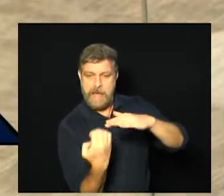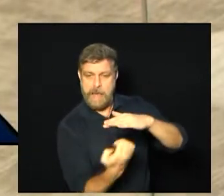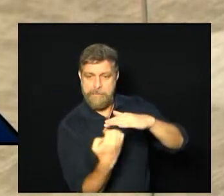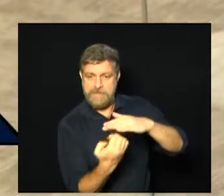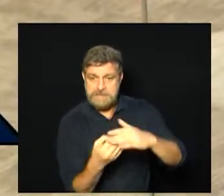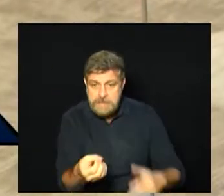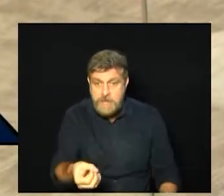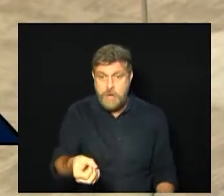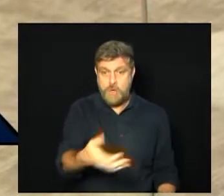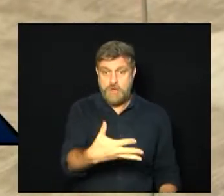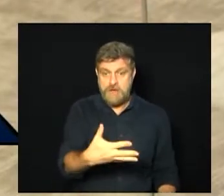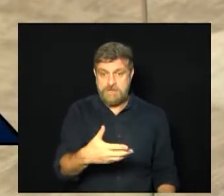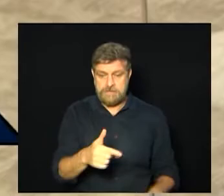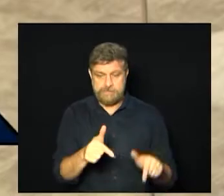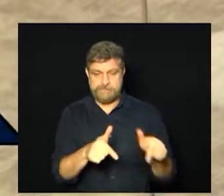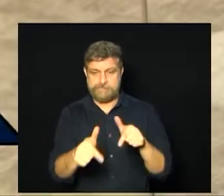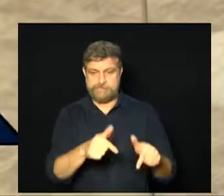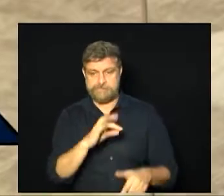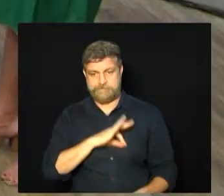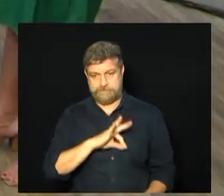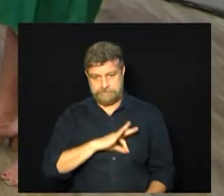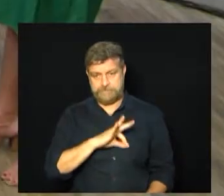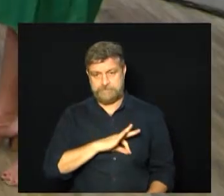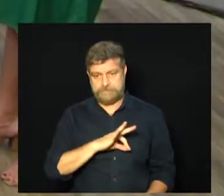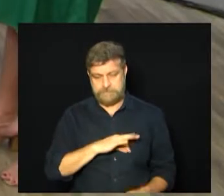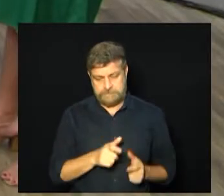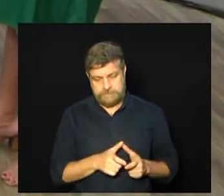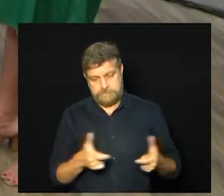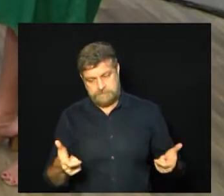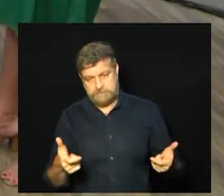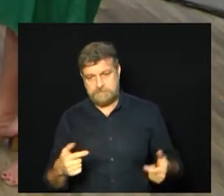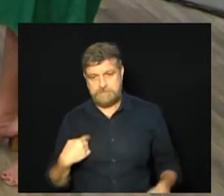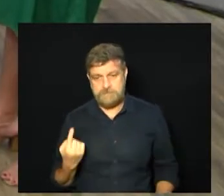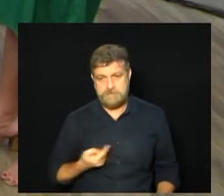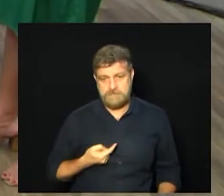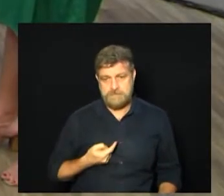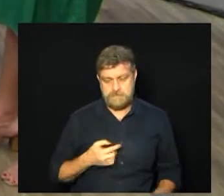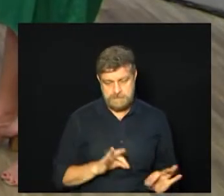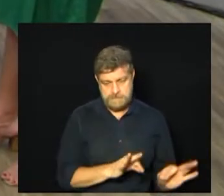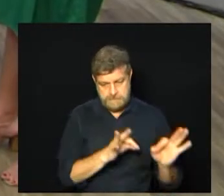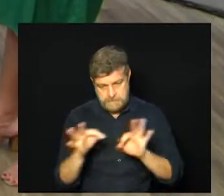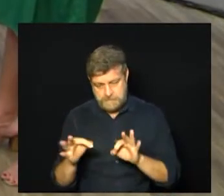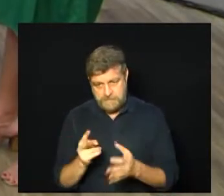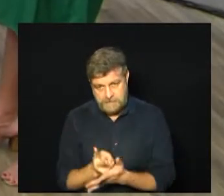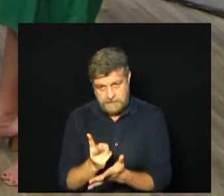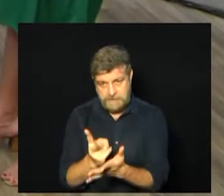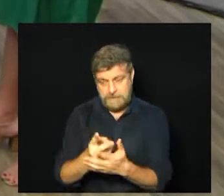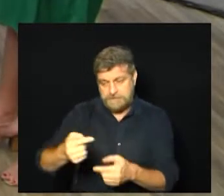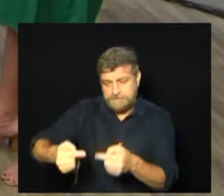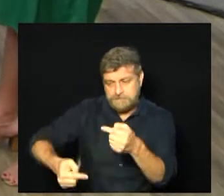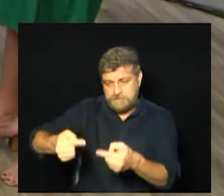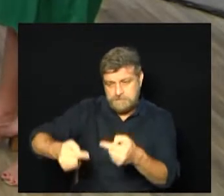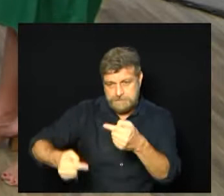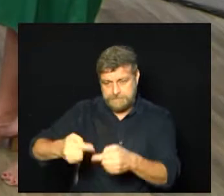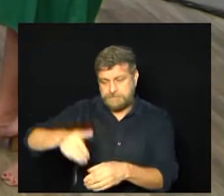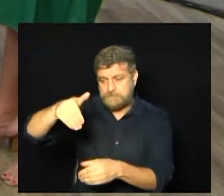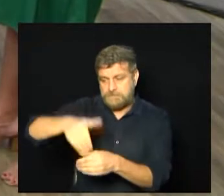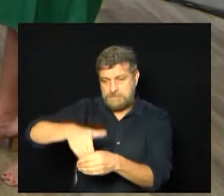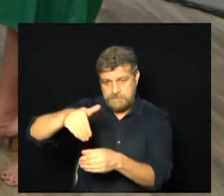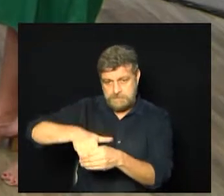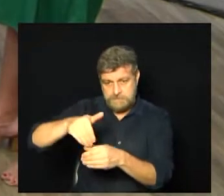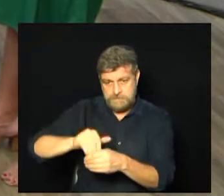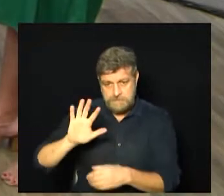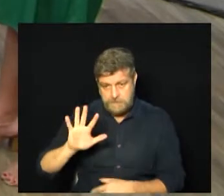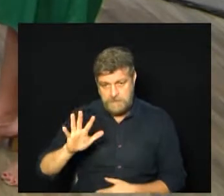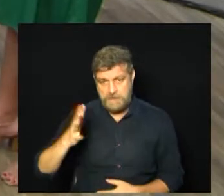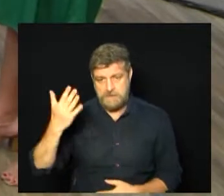negócios, gerando empregos. E a gente continua falando sobre as discussões e votações que nós